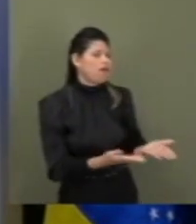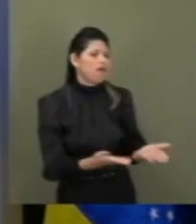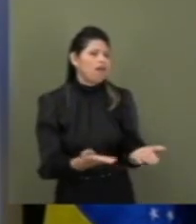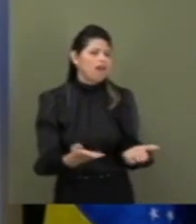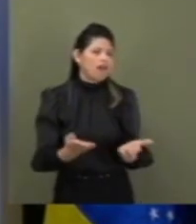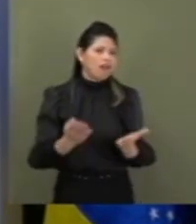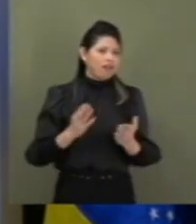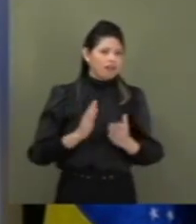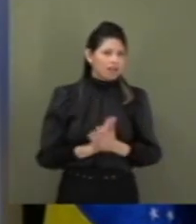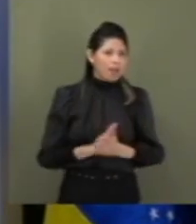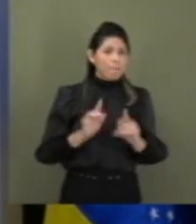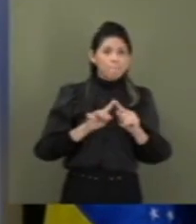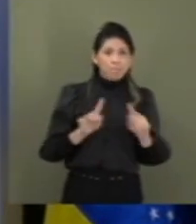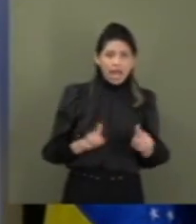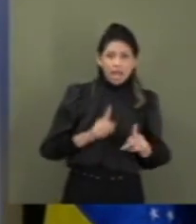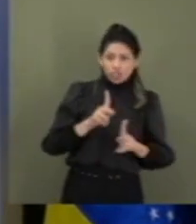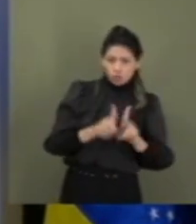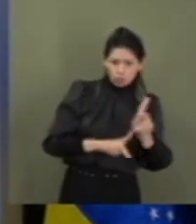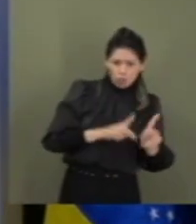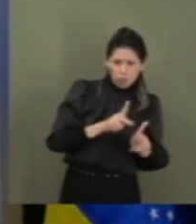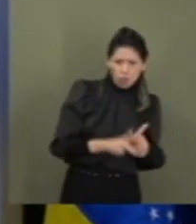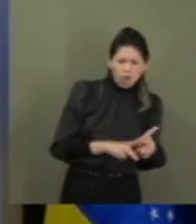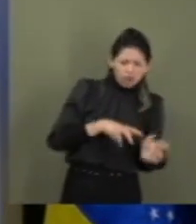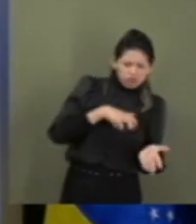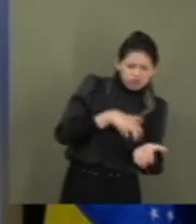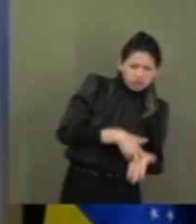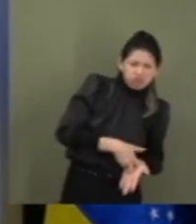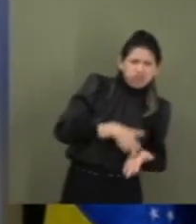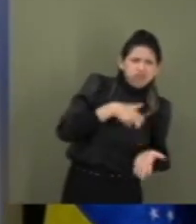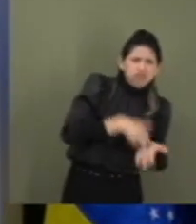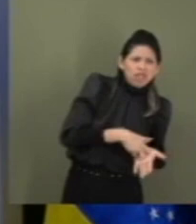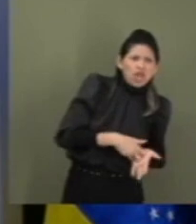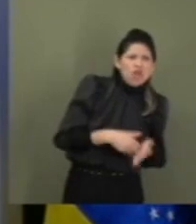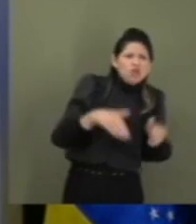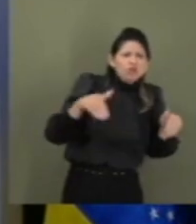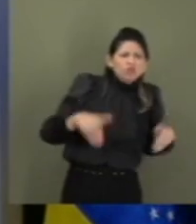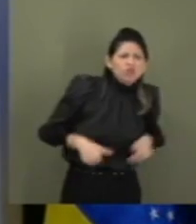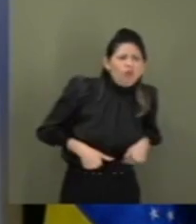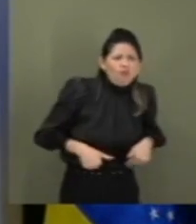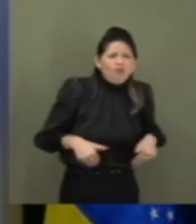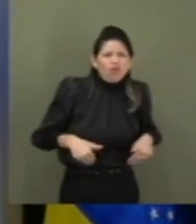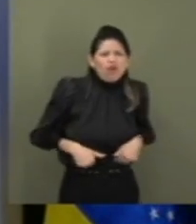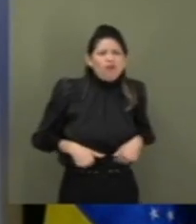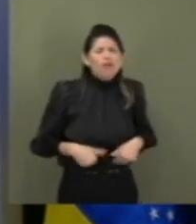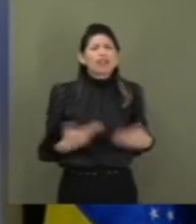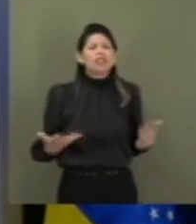enquanto o seu povo lá está de joelhos, passando fome. 7 milhões